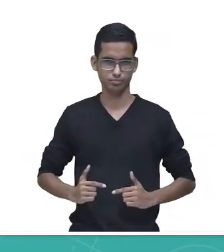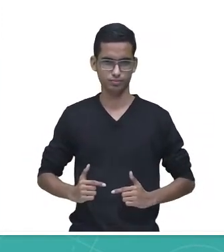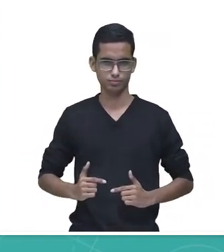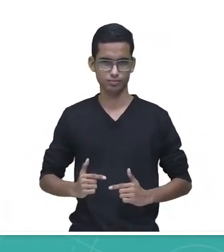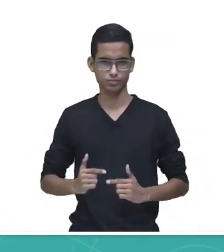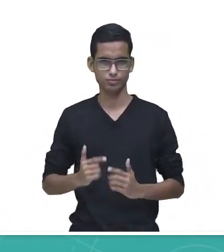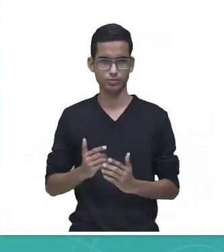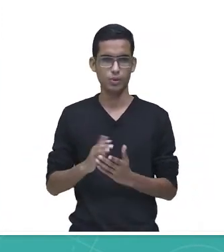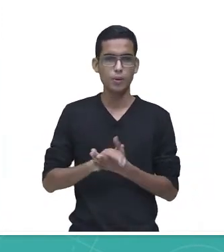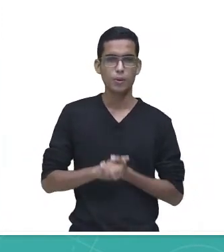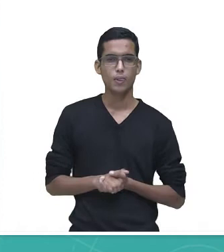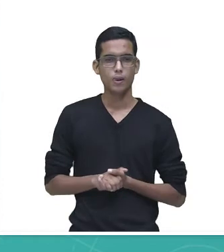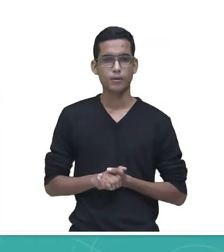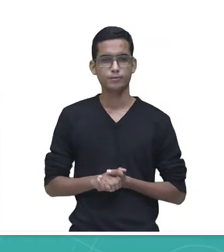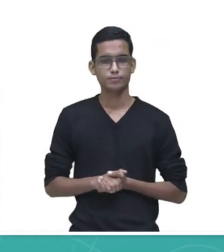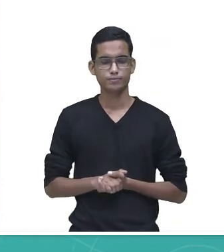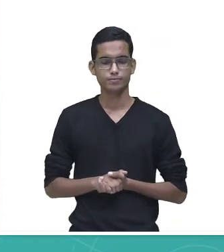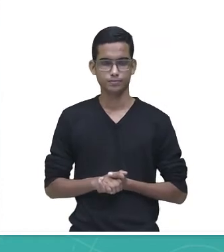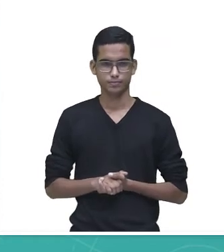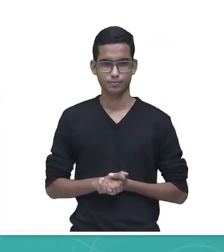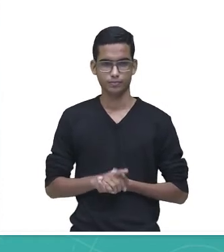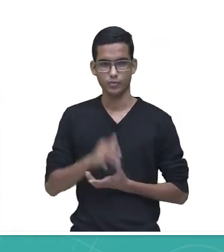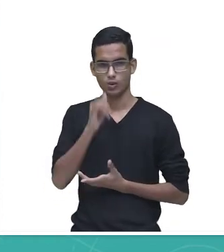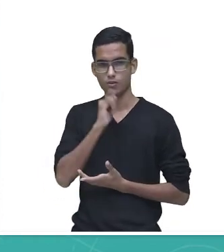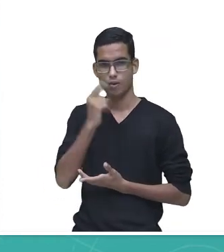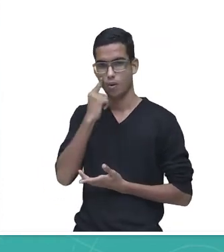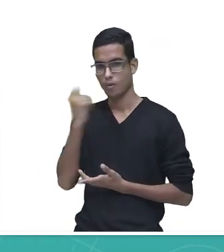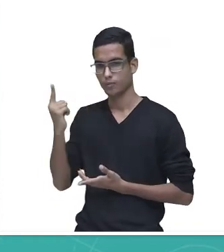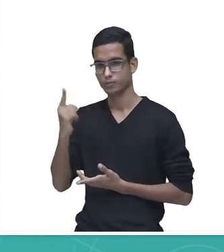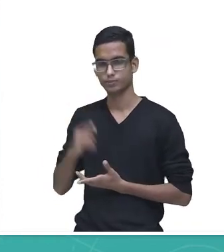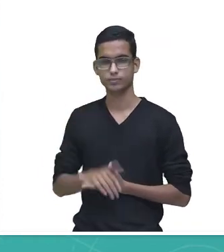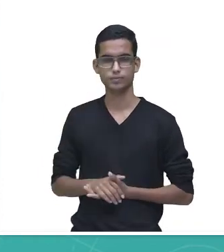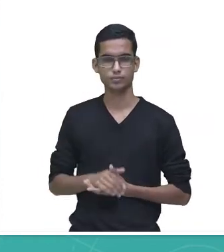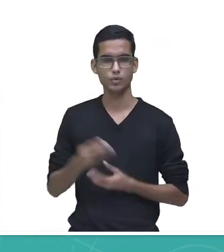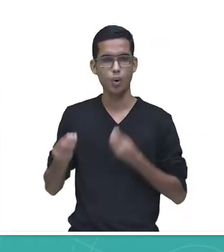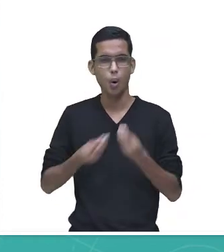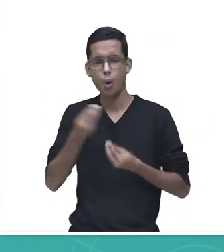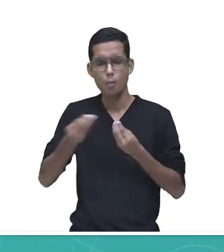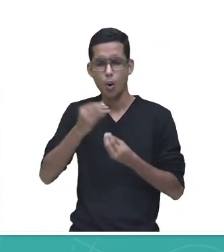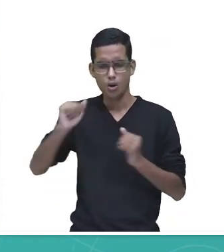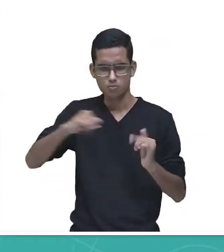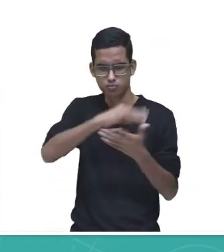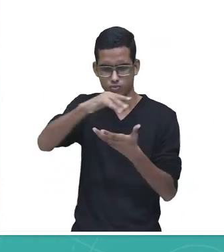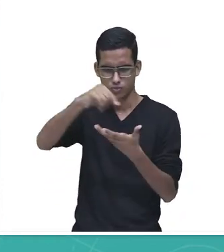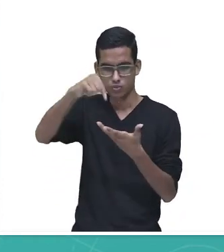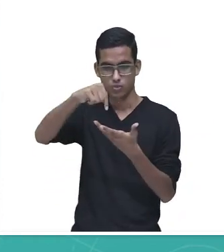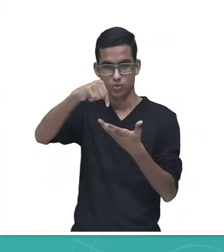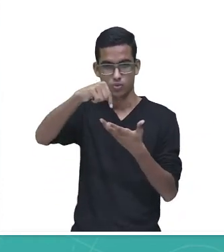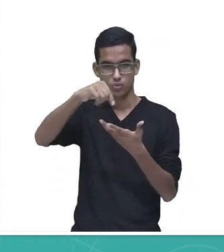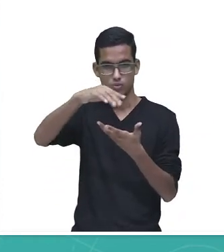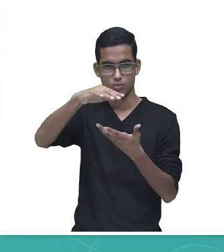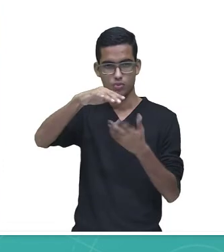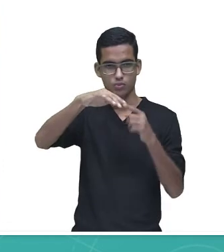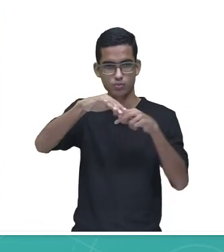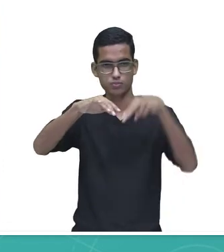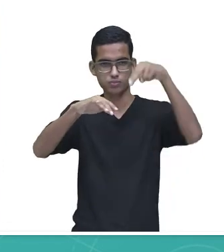ver um exemplo num videozinho para você? Como é que é a classificação norte-sul geoeconômica? Com vocês.